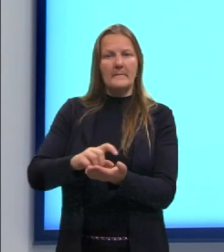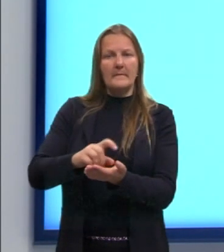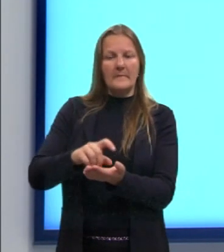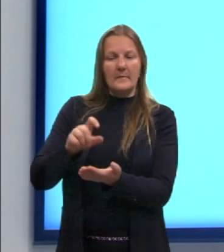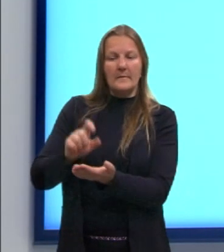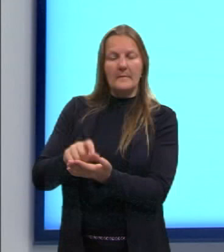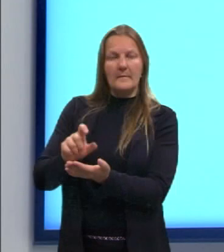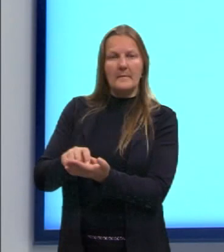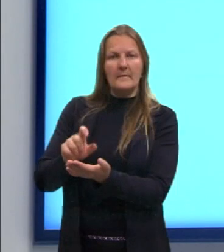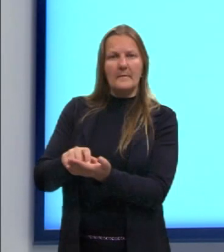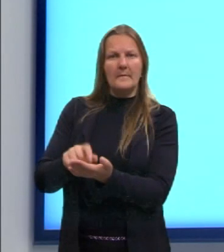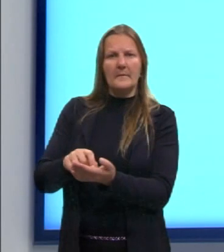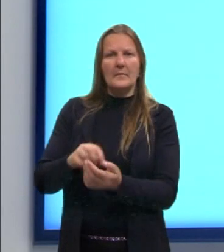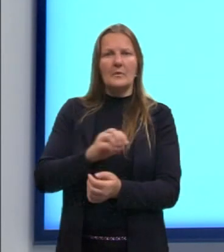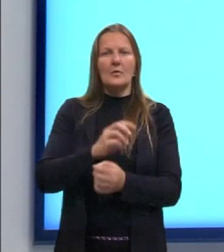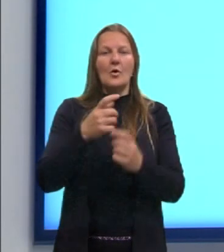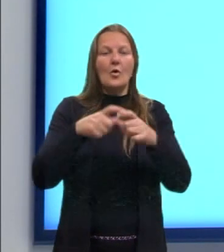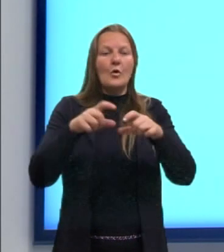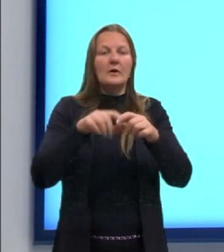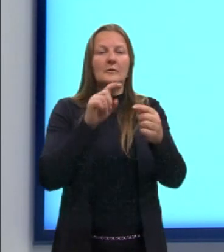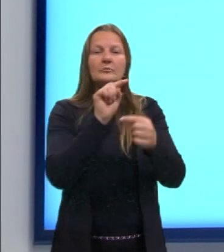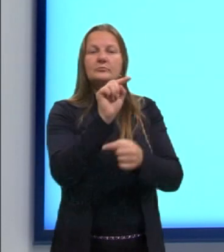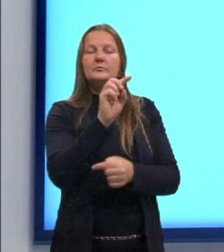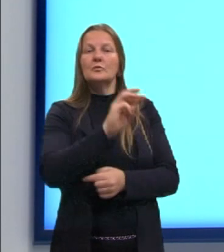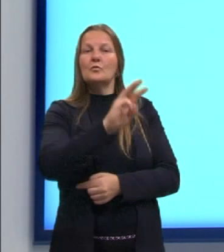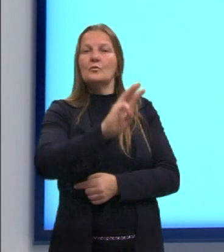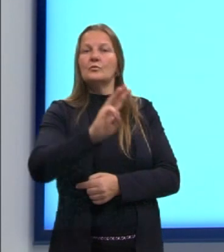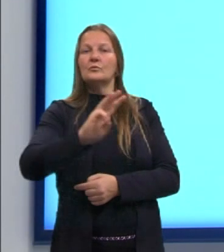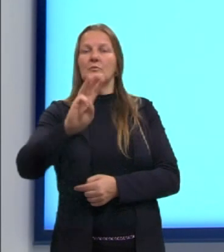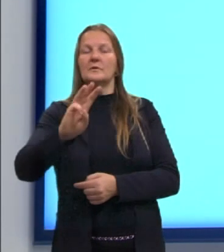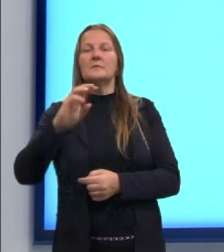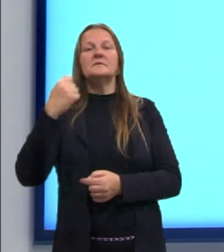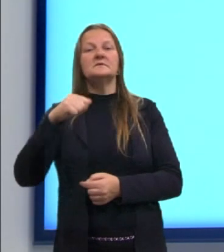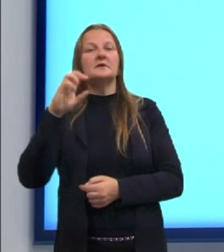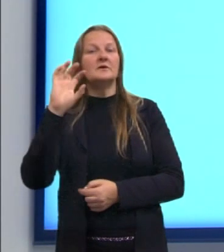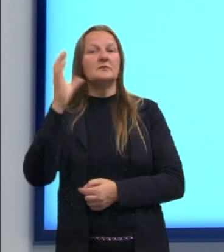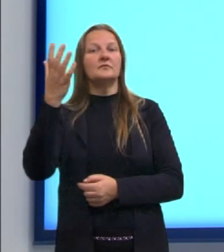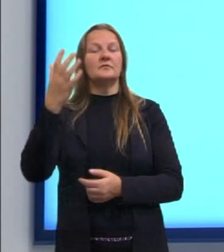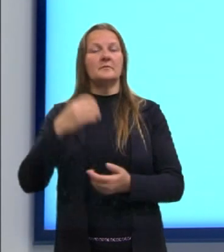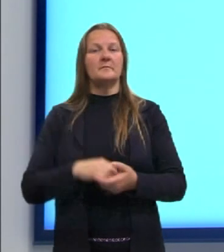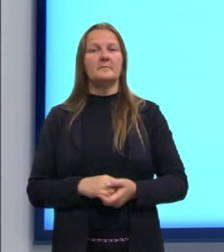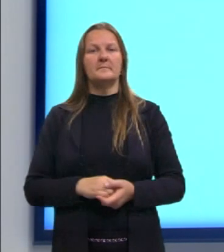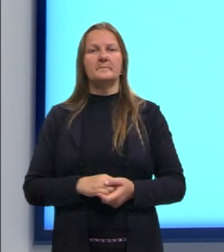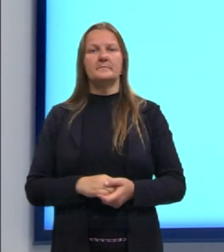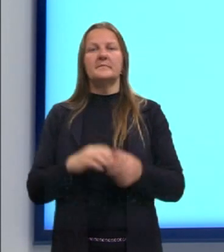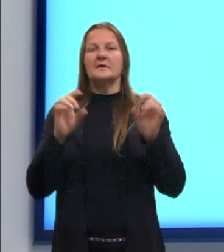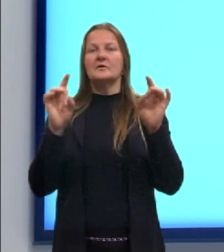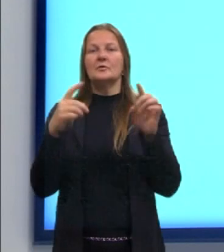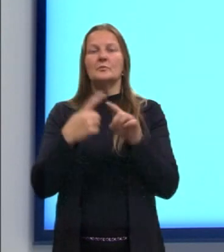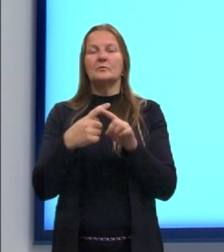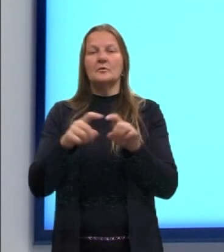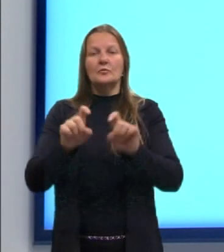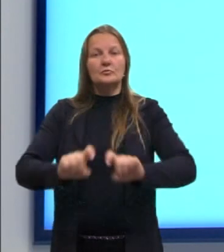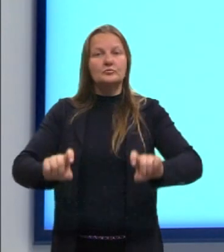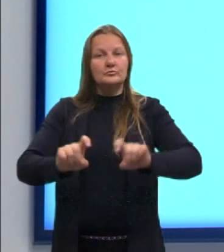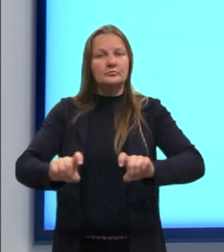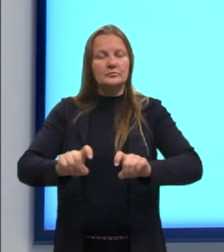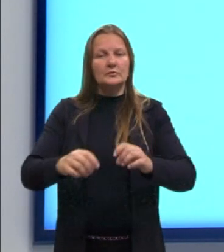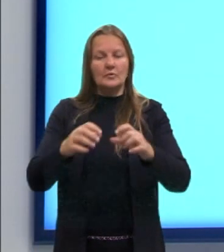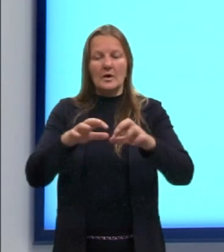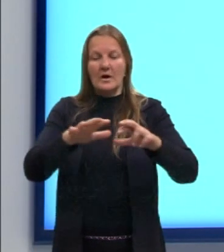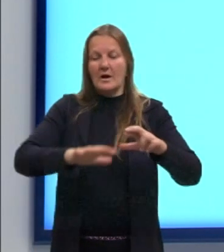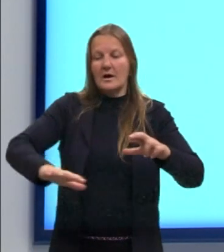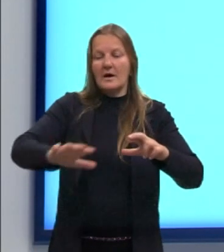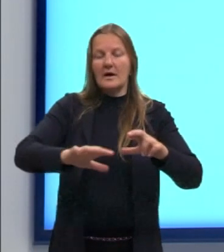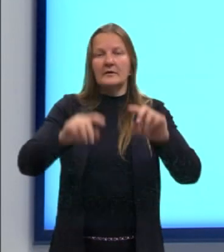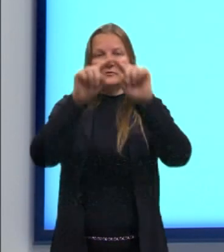o problema de localização de ponto ele precisa ser resolvido, porque só assim vai ser determinada essa área da